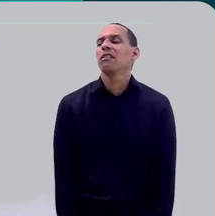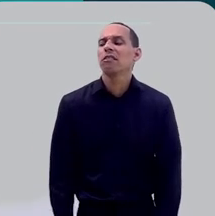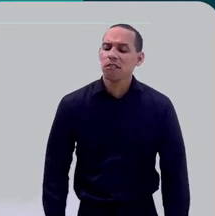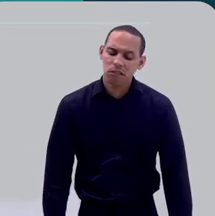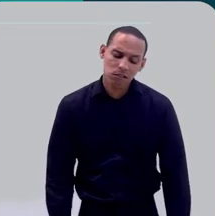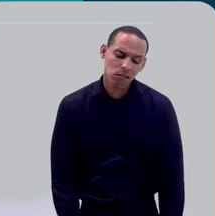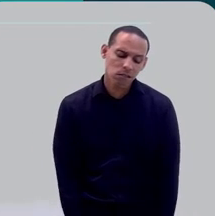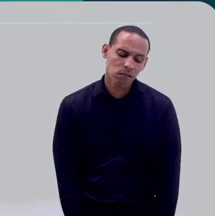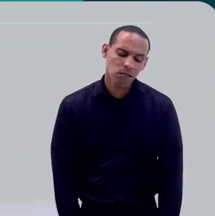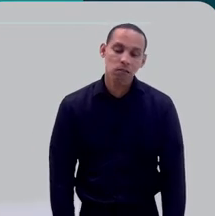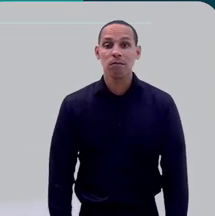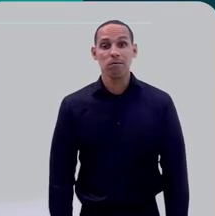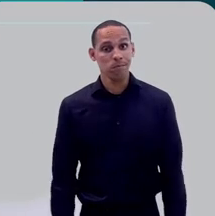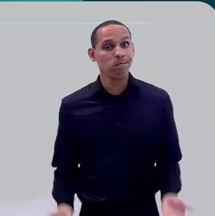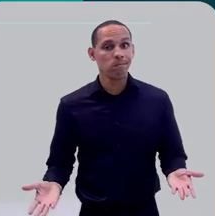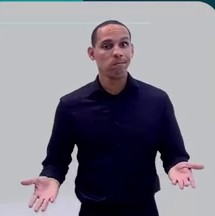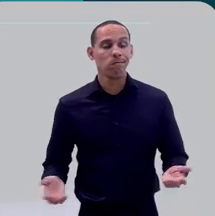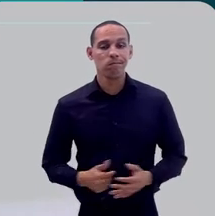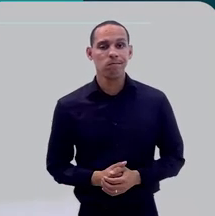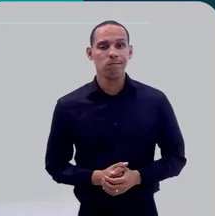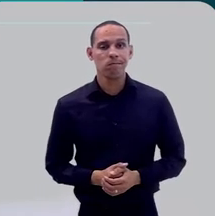quê?